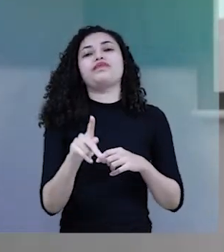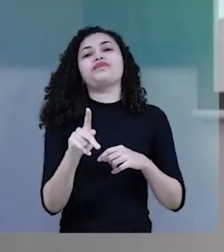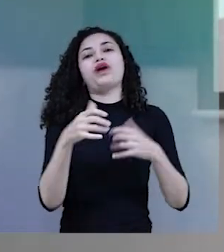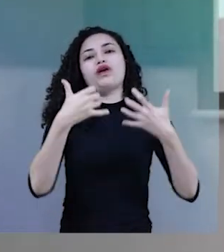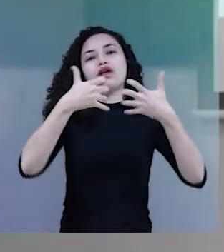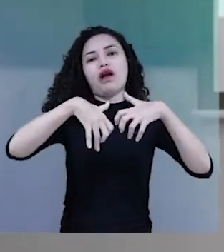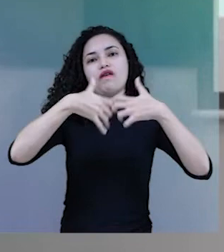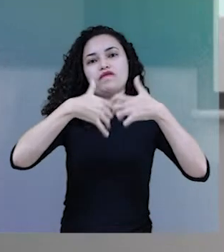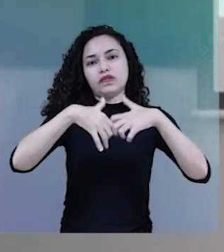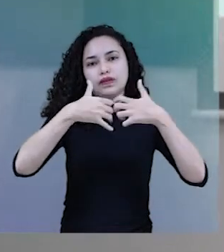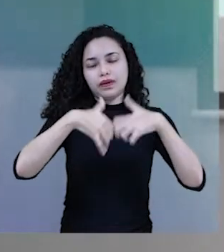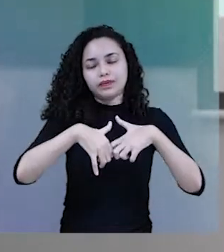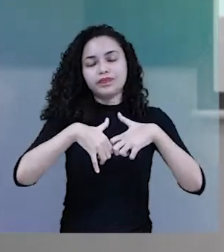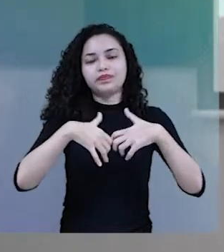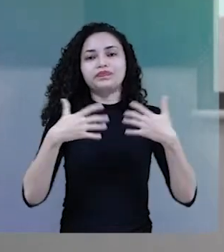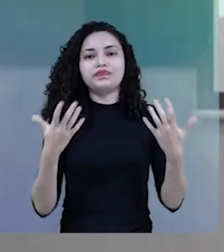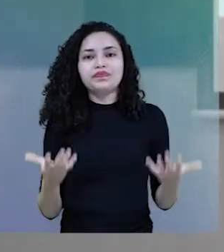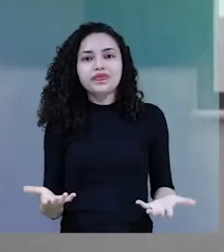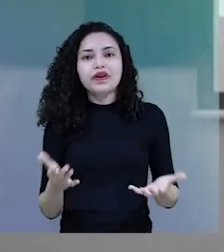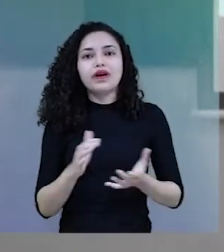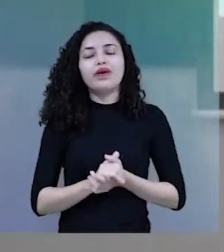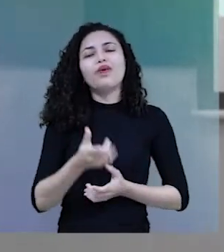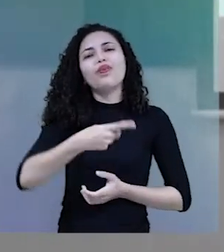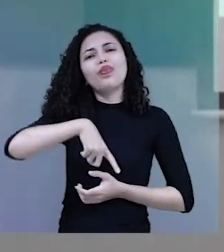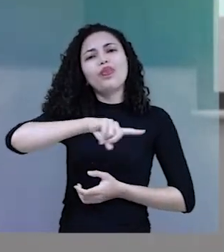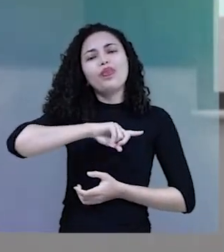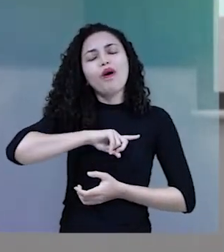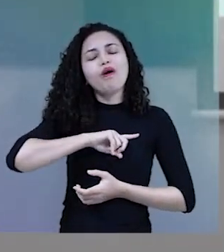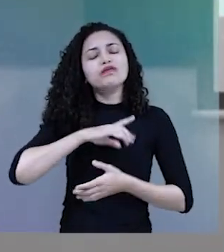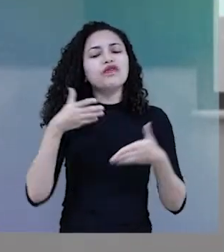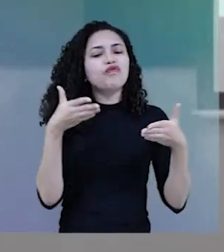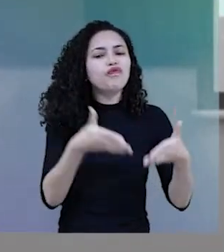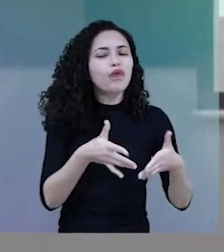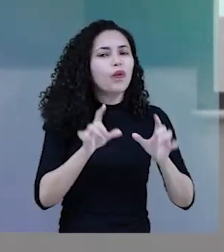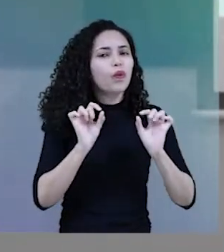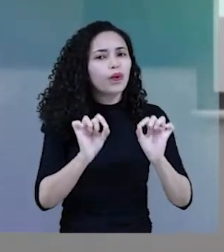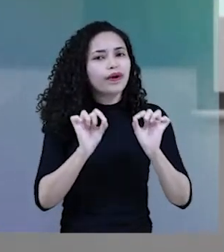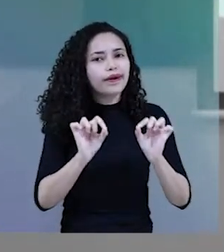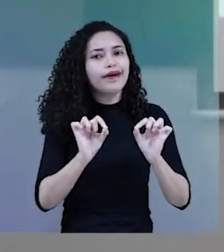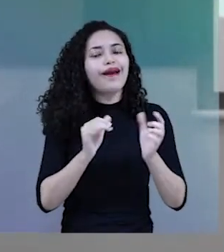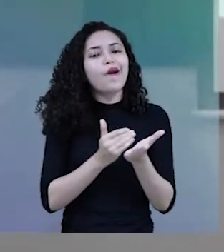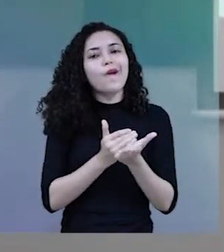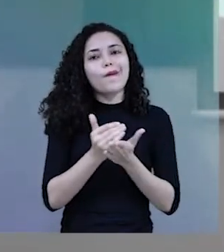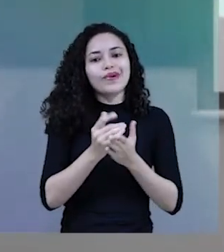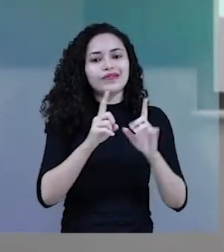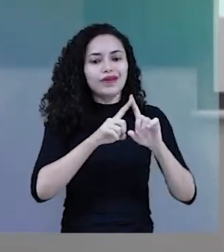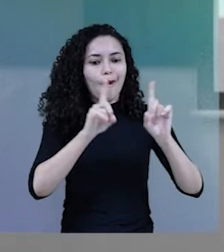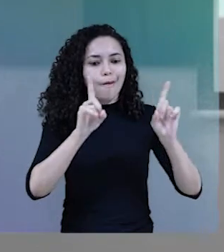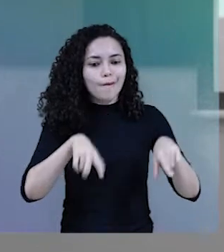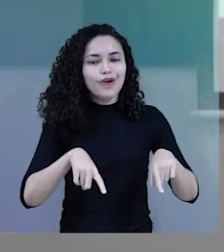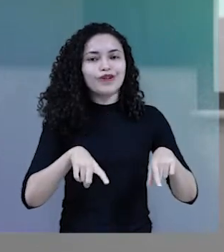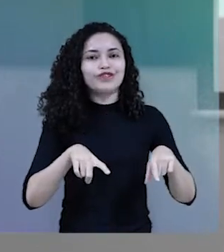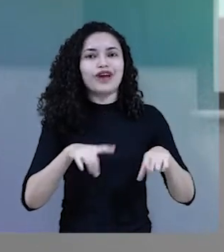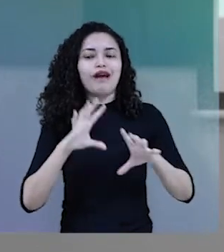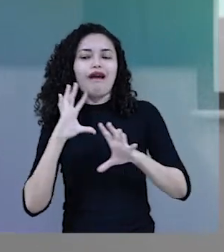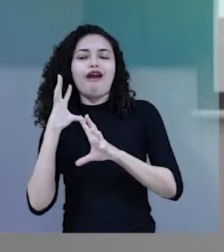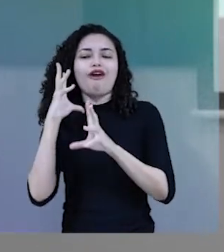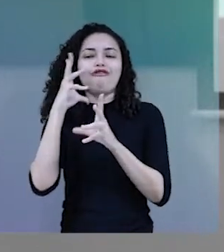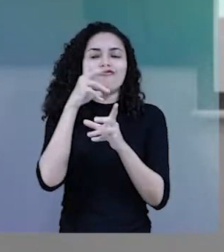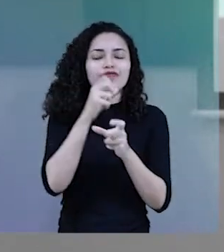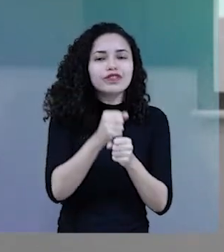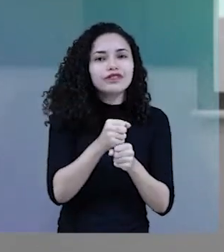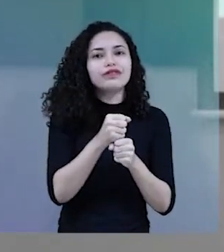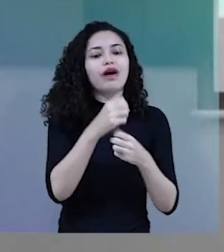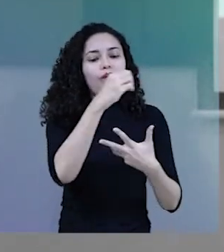o IFCE. E, pessoal, a gente está aqui hoje para poder iniciar o nosso projeto de revisão para o Enem, tá certo?